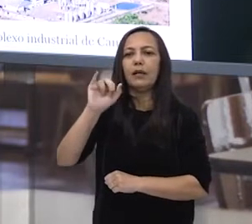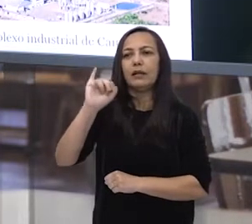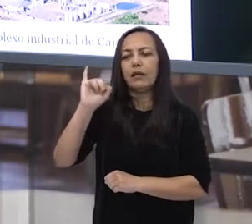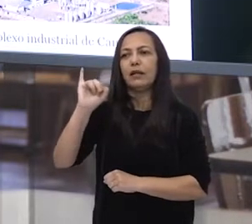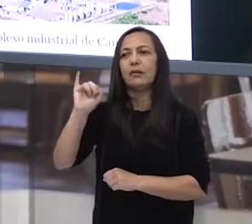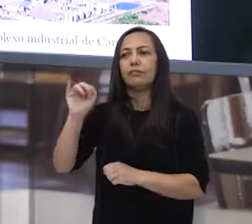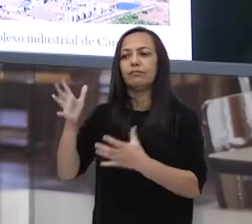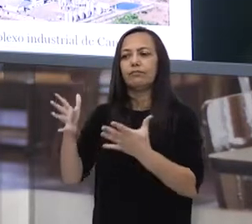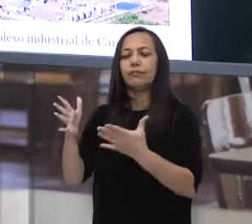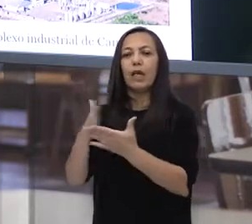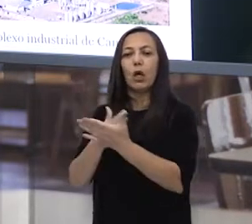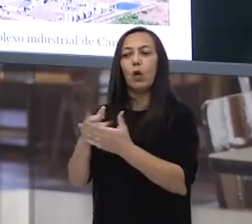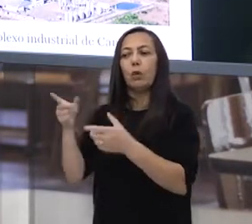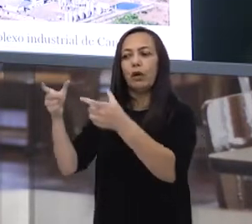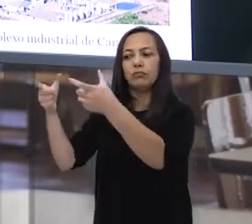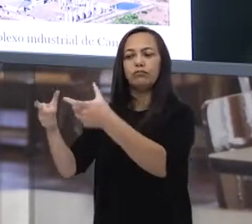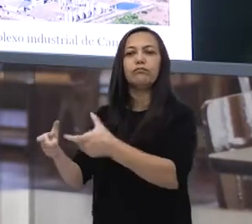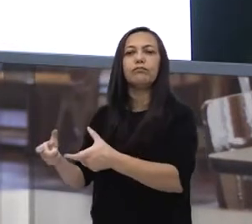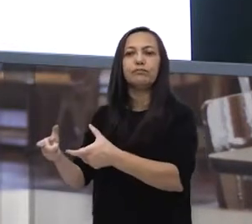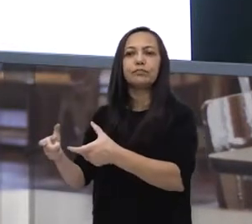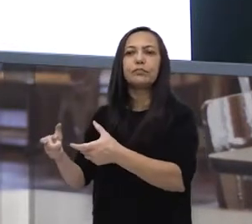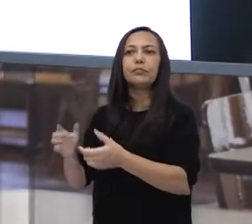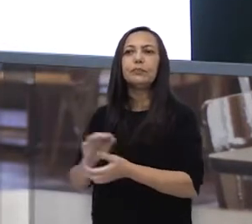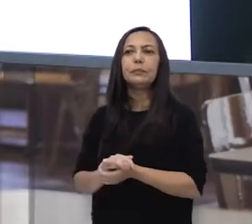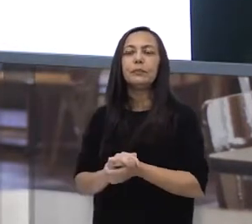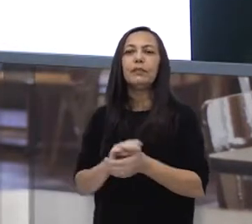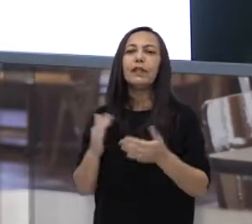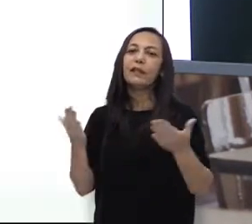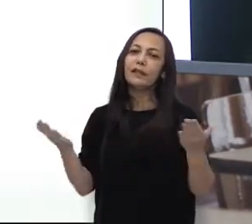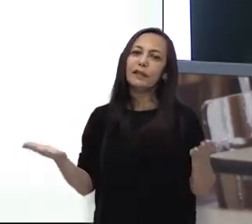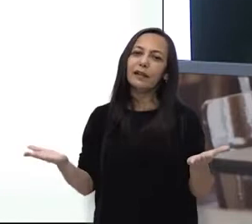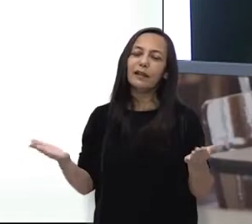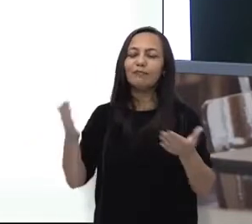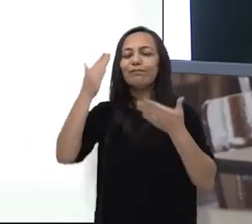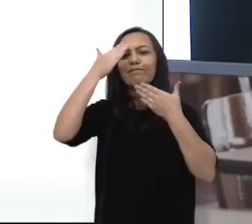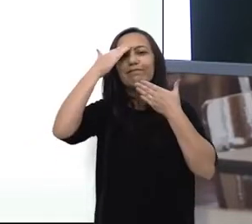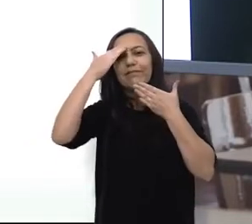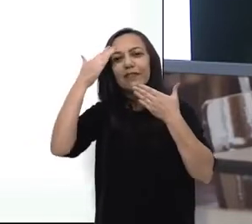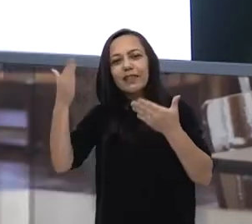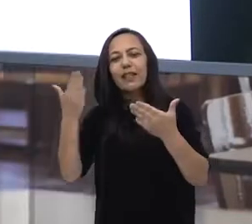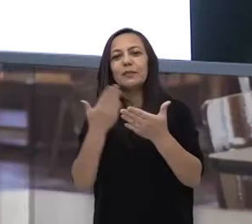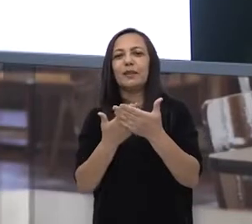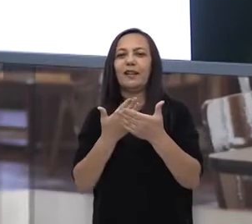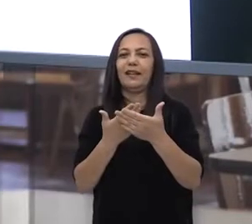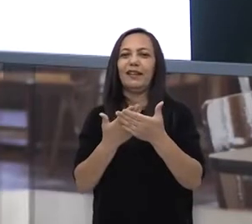ficam ali todas ao redor. Tá bom? Então, obrigado por mais